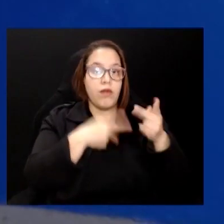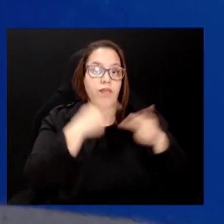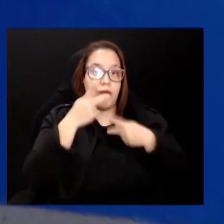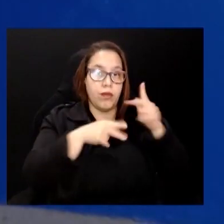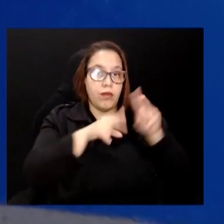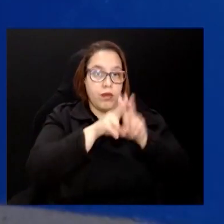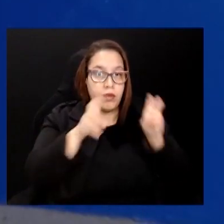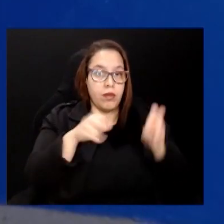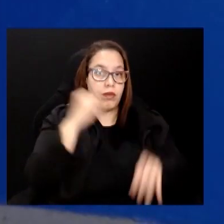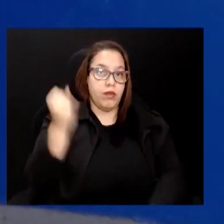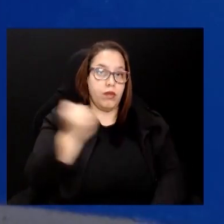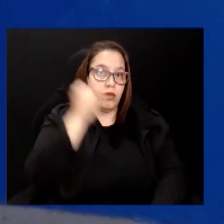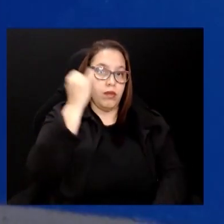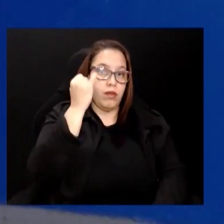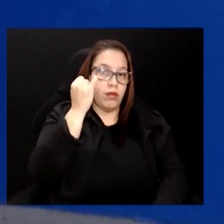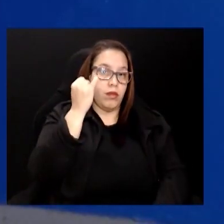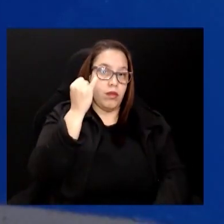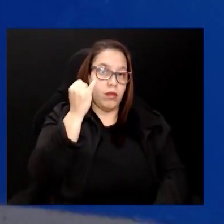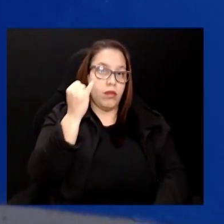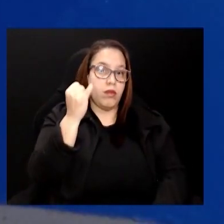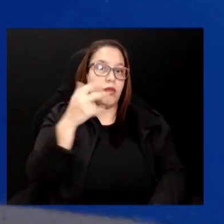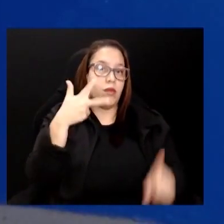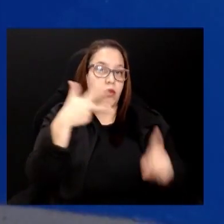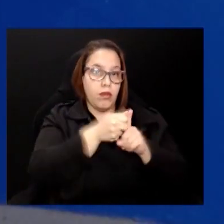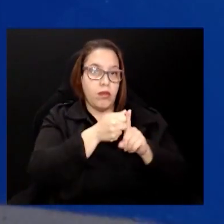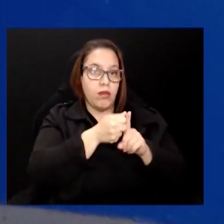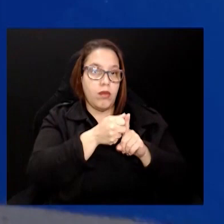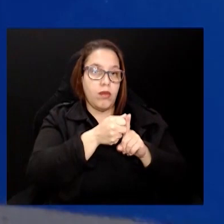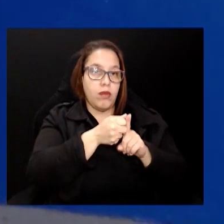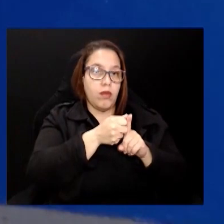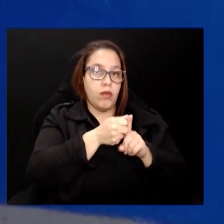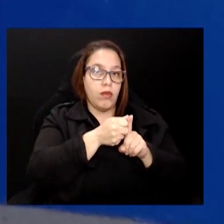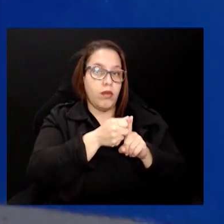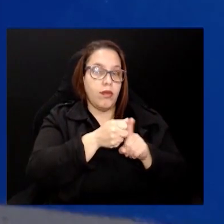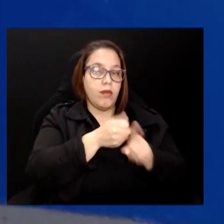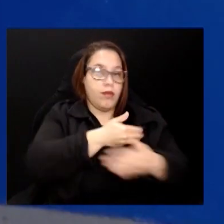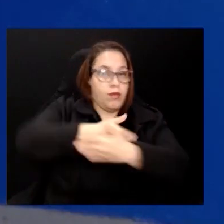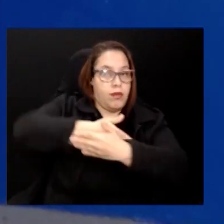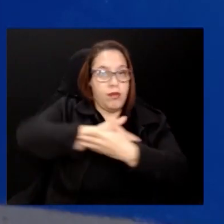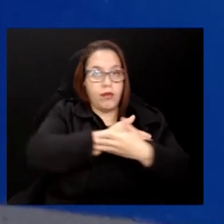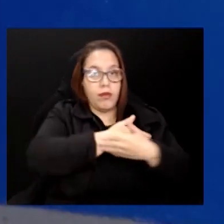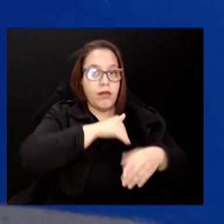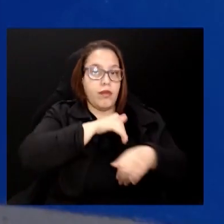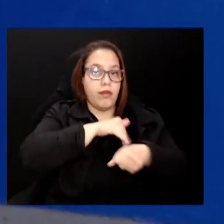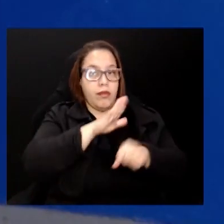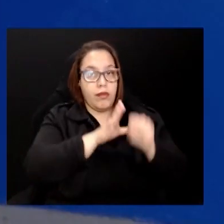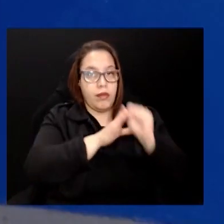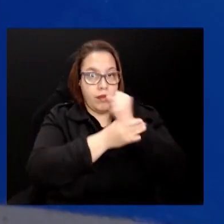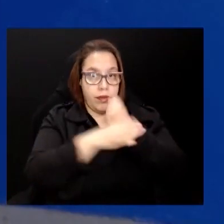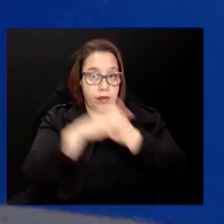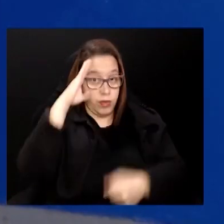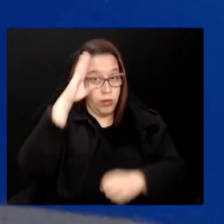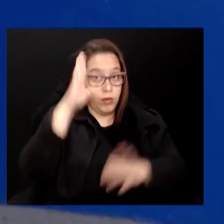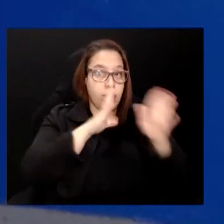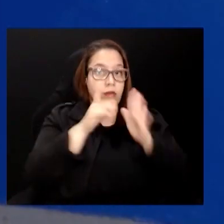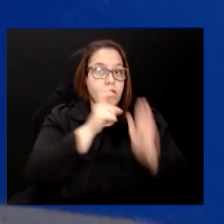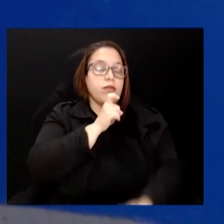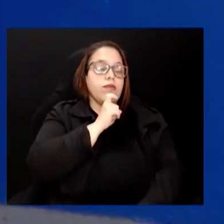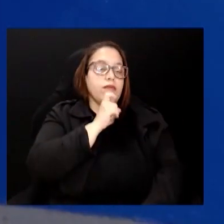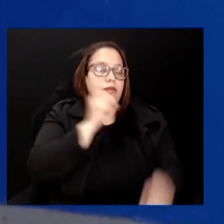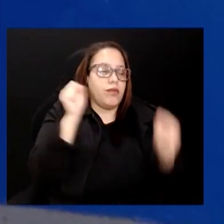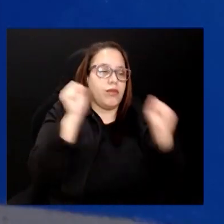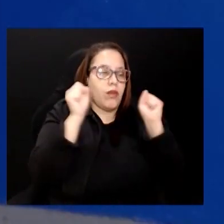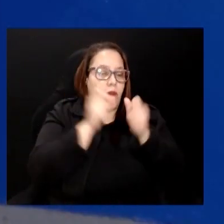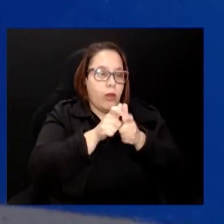importância da imunização, da vacinação, para deixar os bebês mais seguros, principalmente nesse período de inverno, que aumenta as